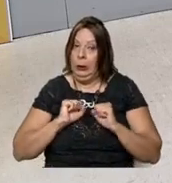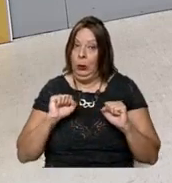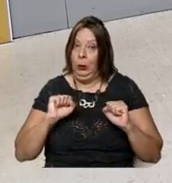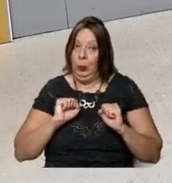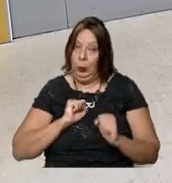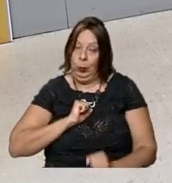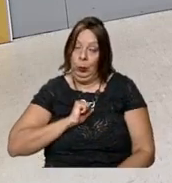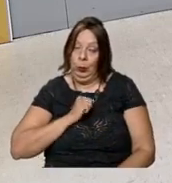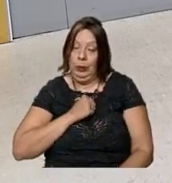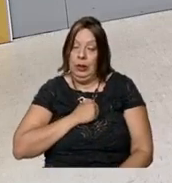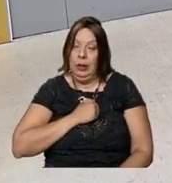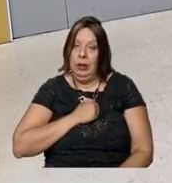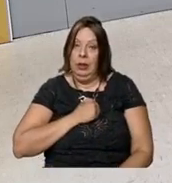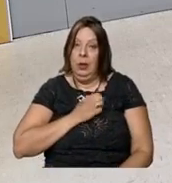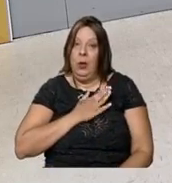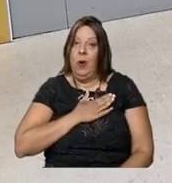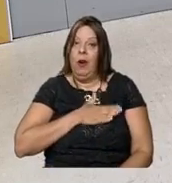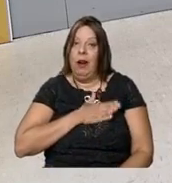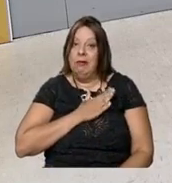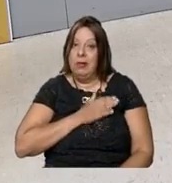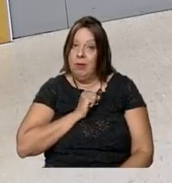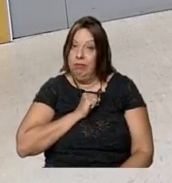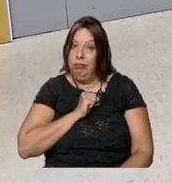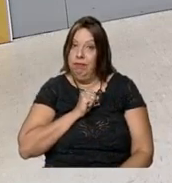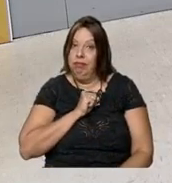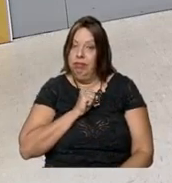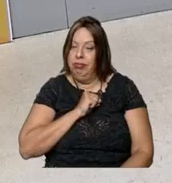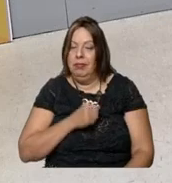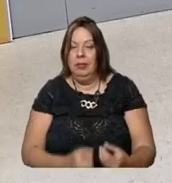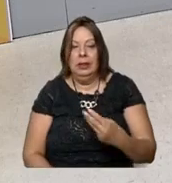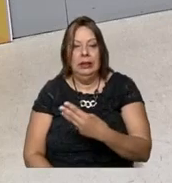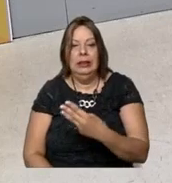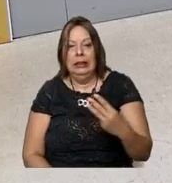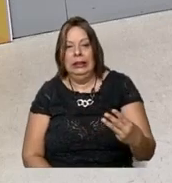só, 33 nesse momento, 33.